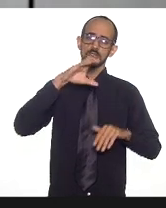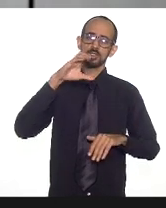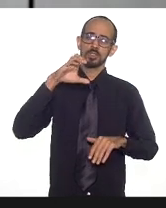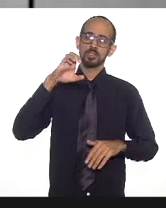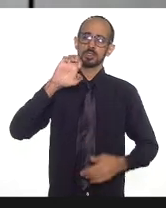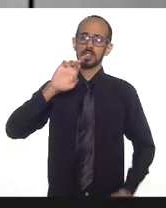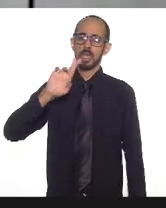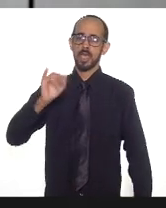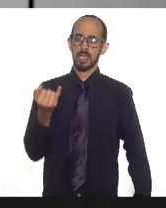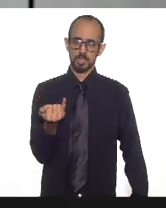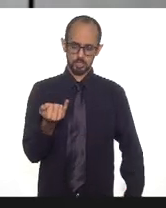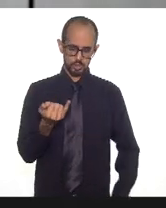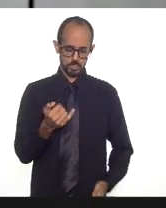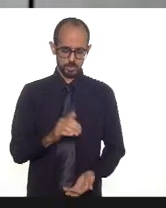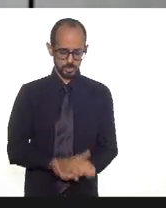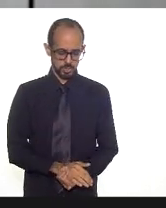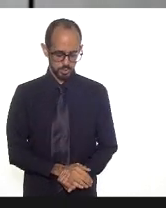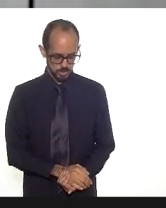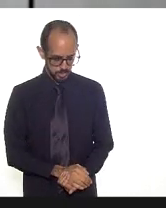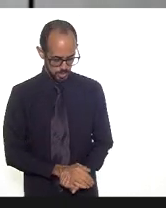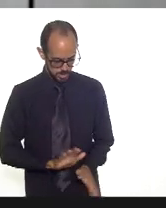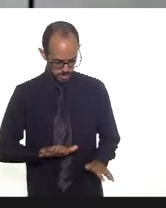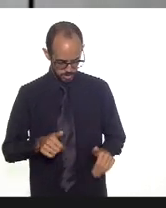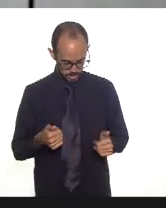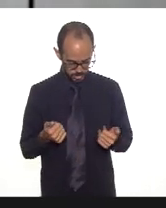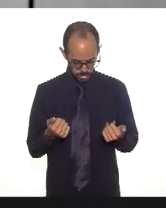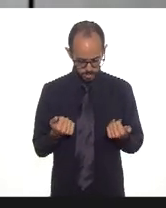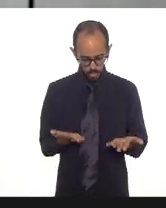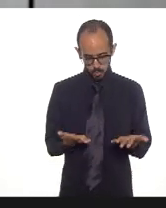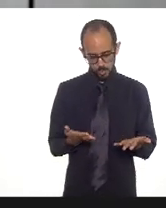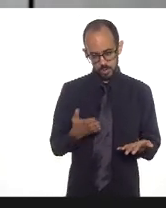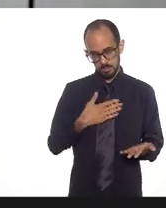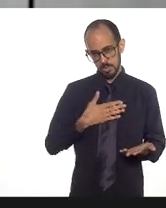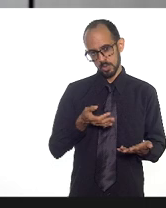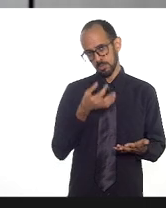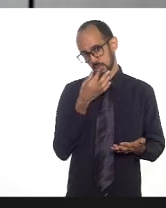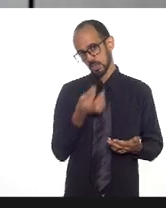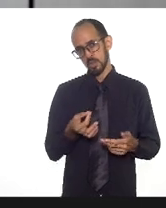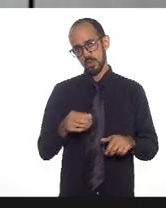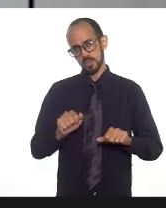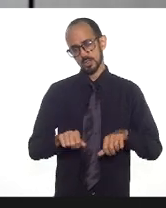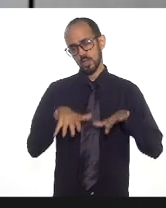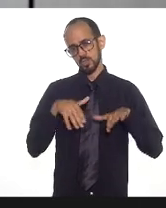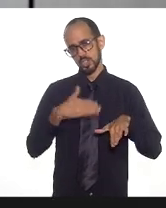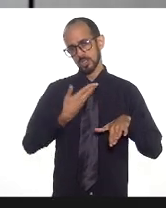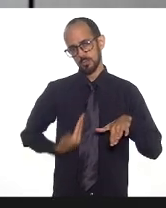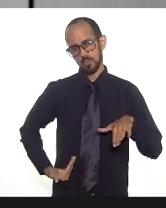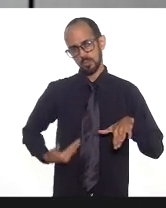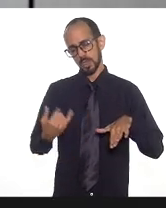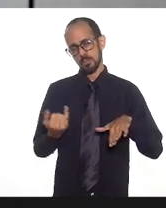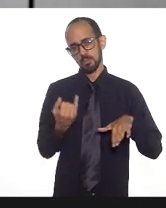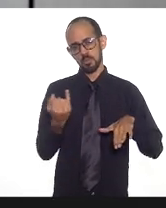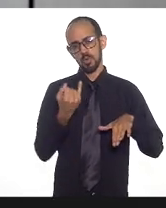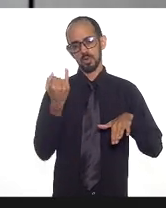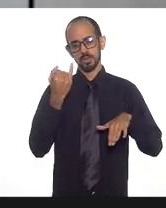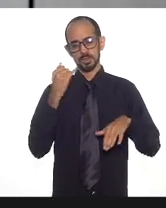isso, eu acho que essas audiências públicas são uma oportunidade muito importante, são